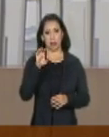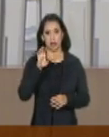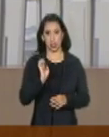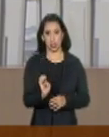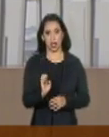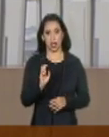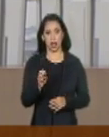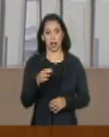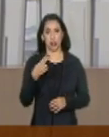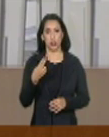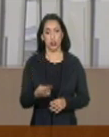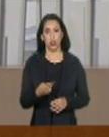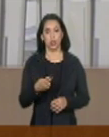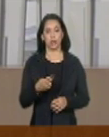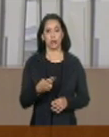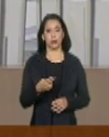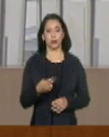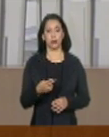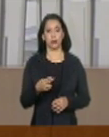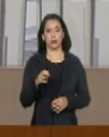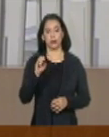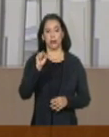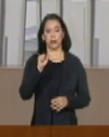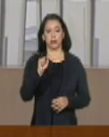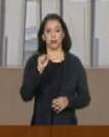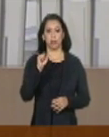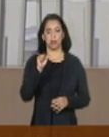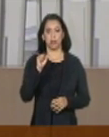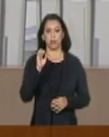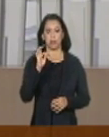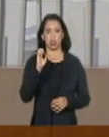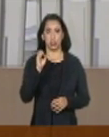aqui no próprio tribunal, quando chega um tema desse, a lei